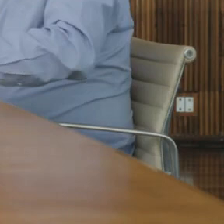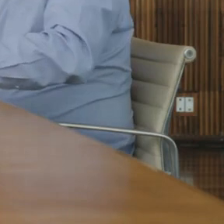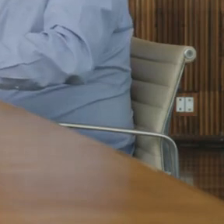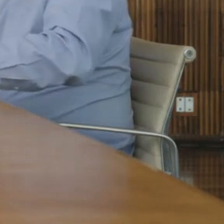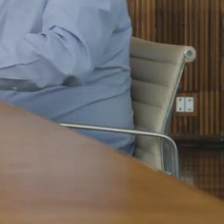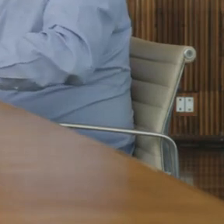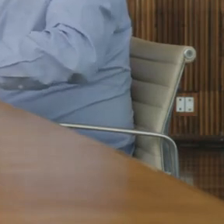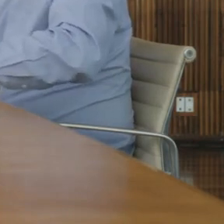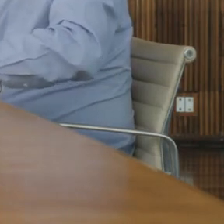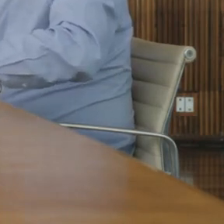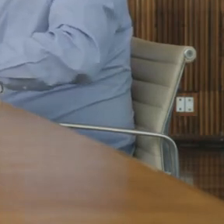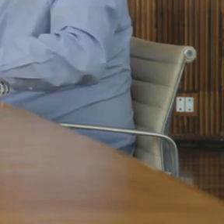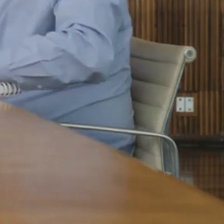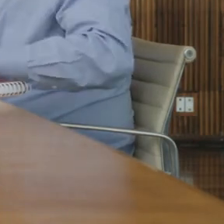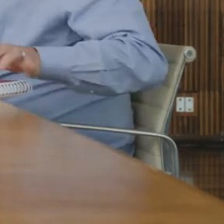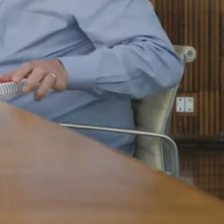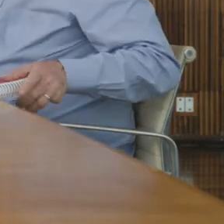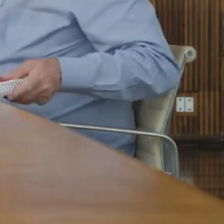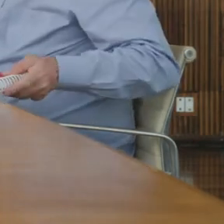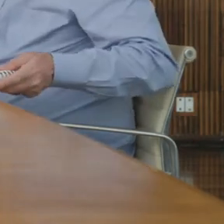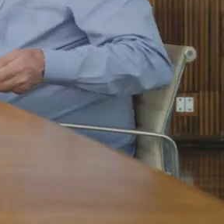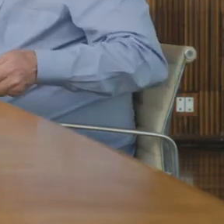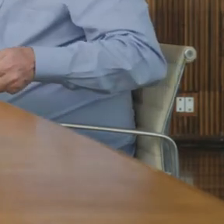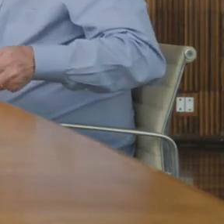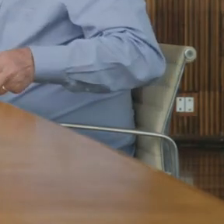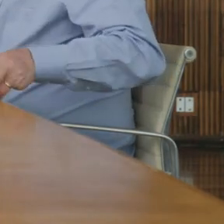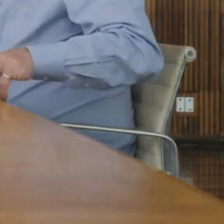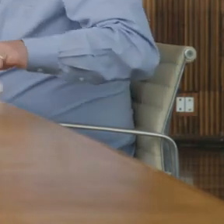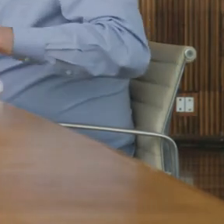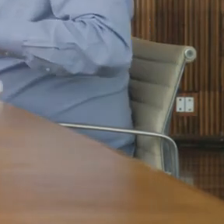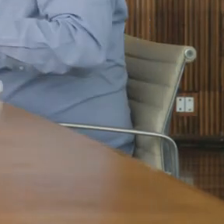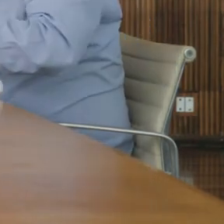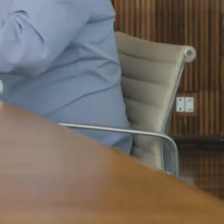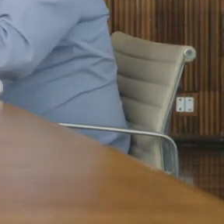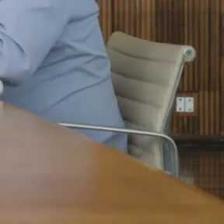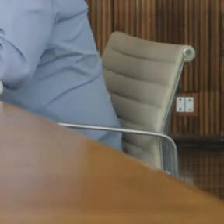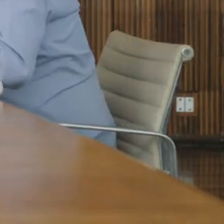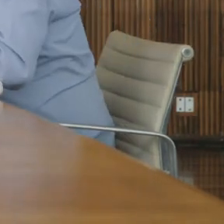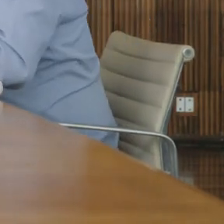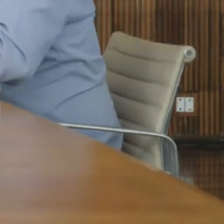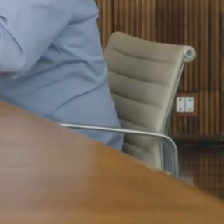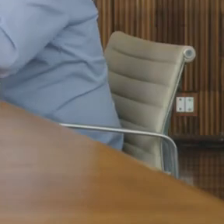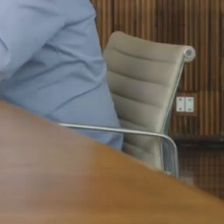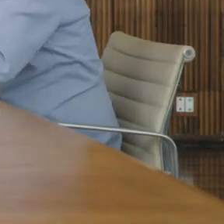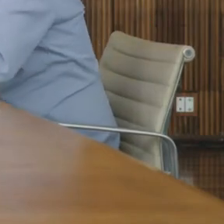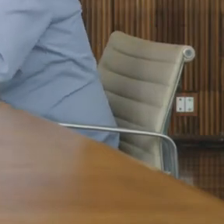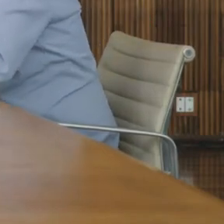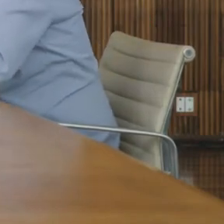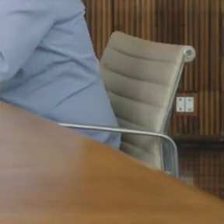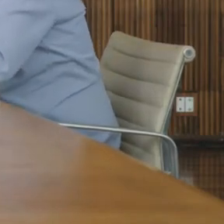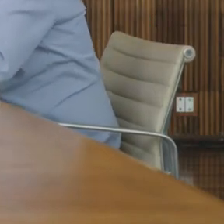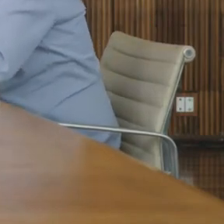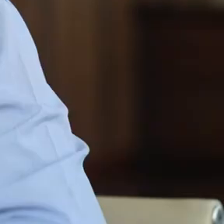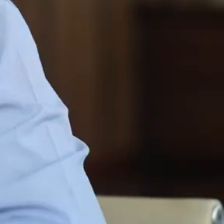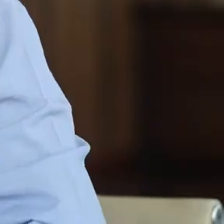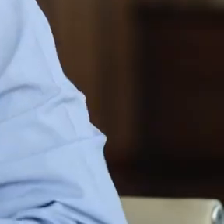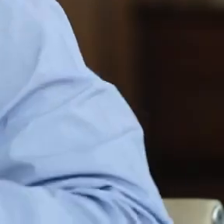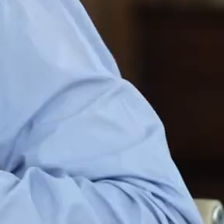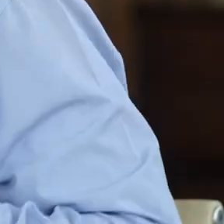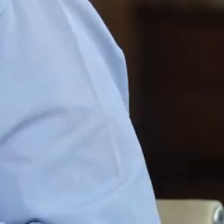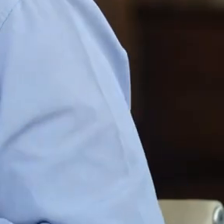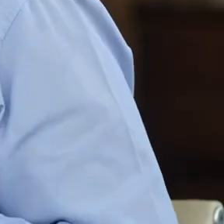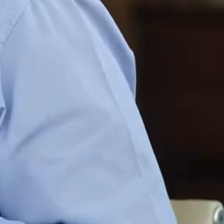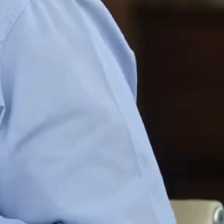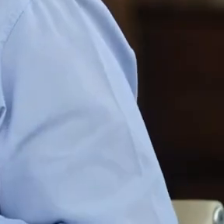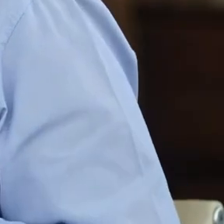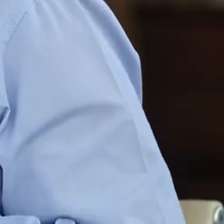namoro falou e agora deu para comemorar alguma coisa Ontem eu pensei eu pensei que era o Ministério do namoro